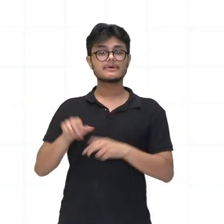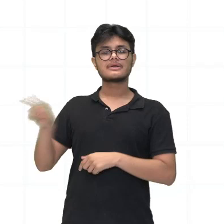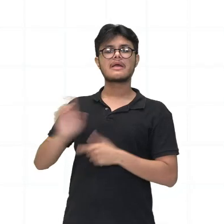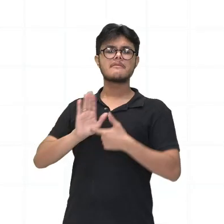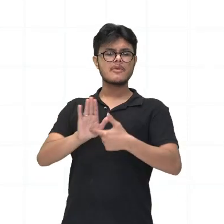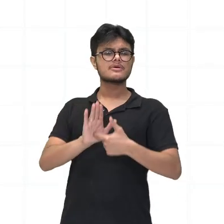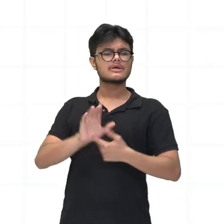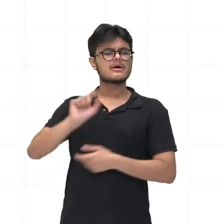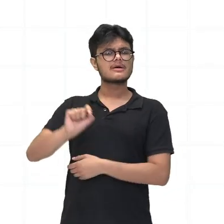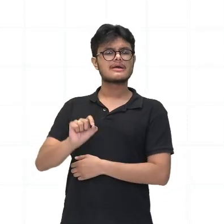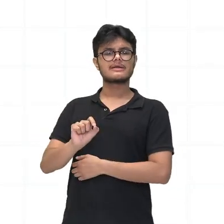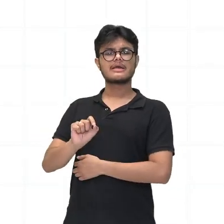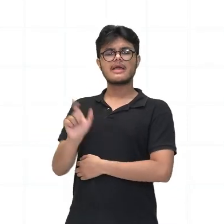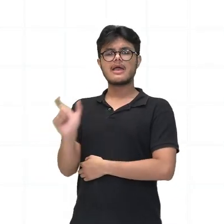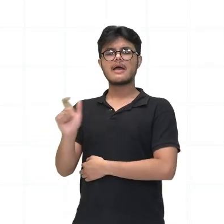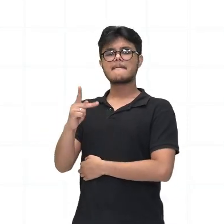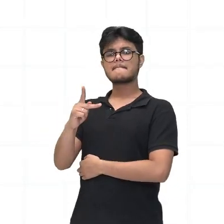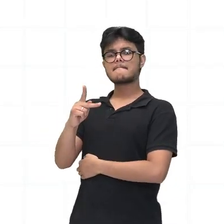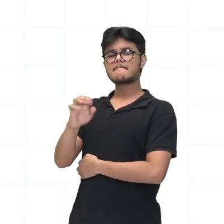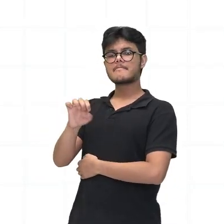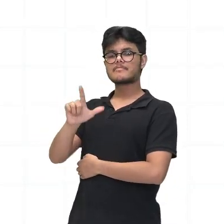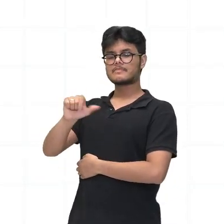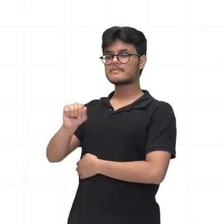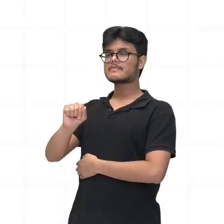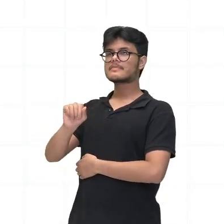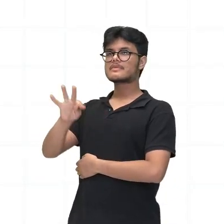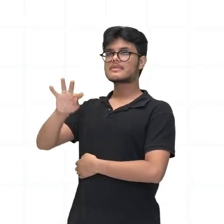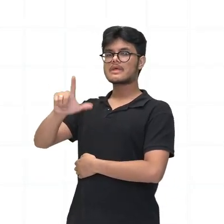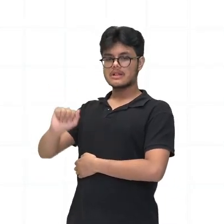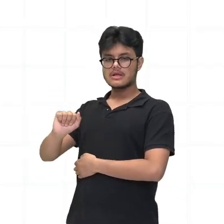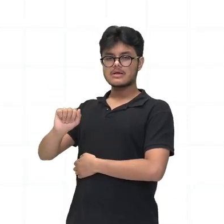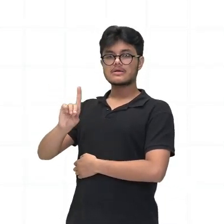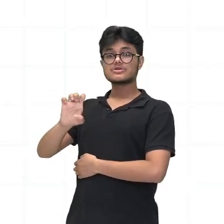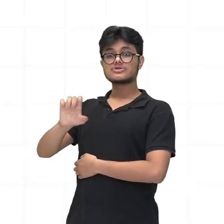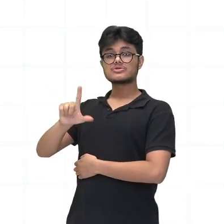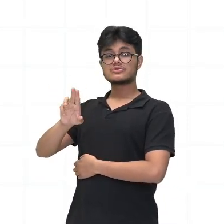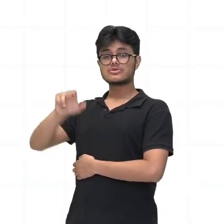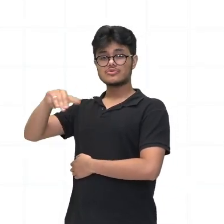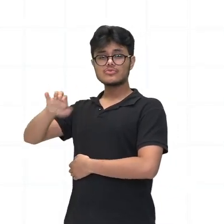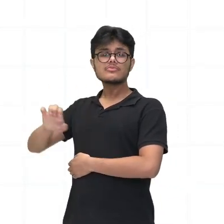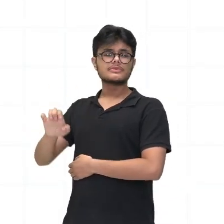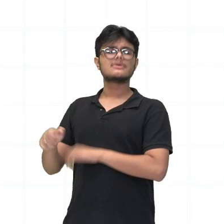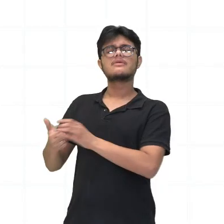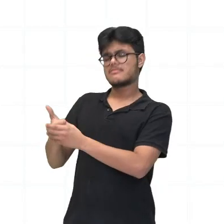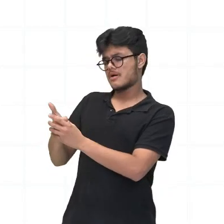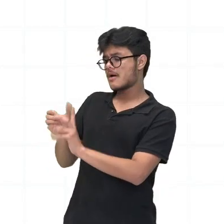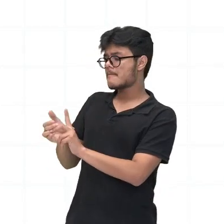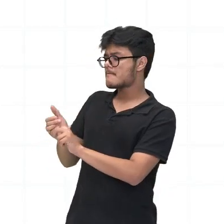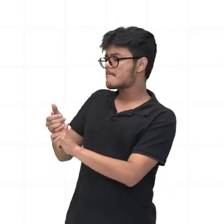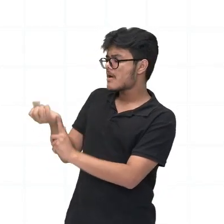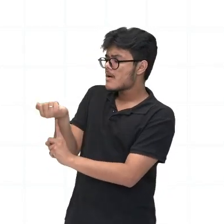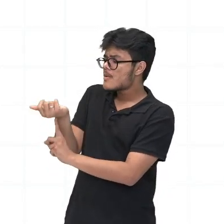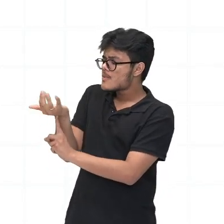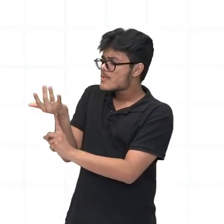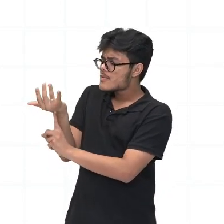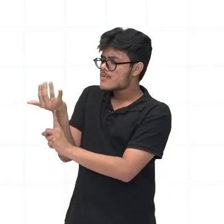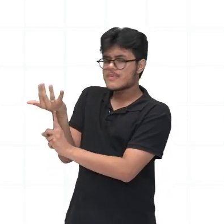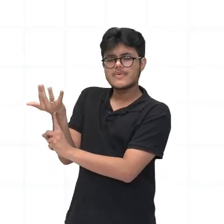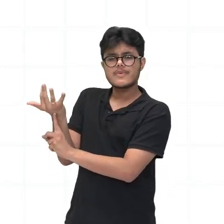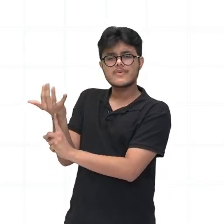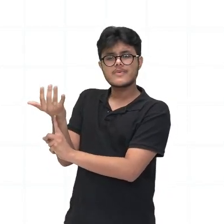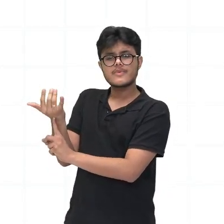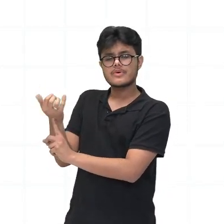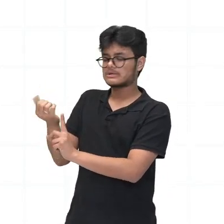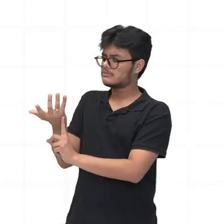pétala de lume. O que é essa pétala de lume? Ora, de novo, é a chama do isqueiro, que ele olha para aquela chama e enxerga